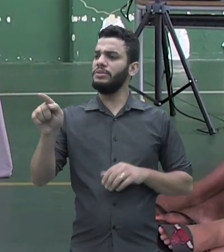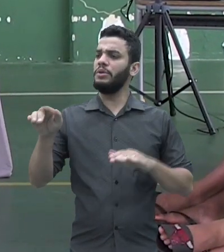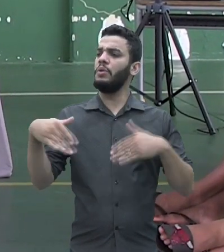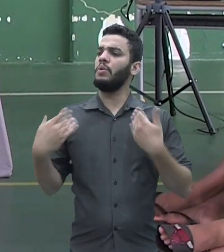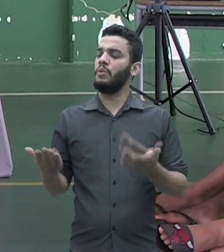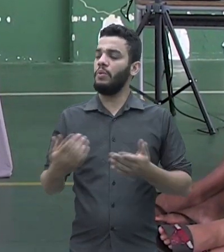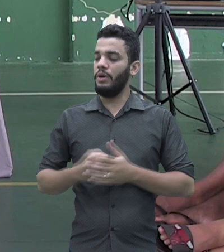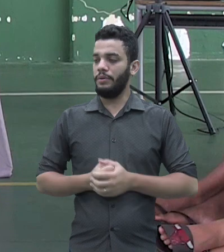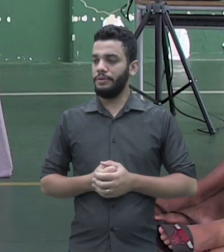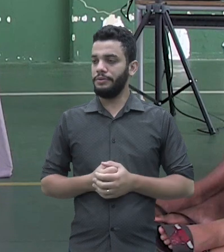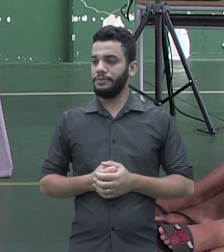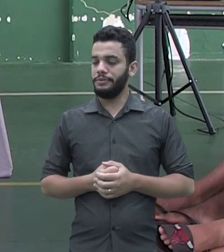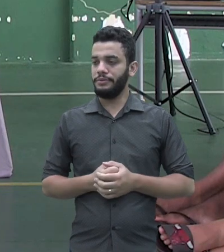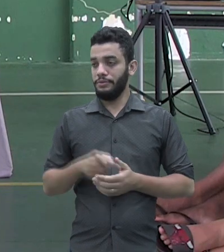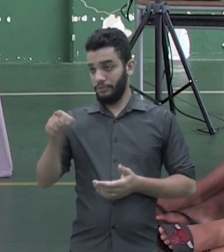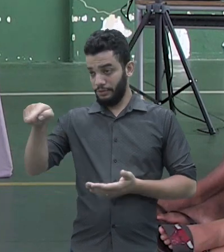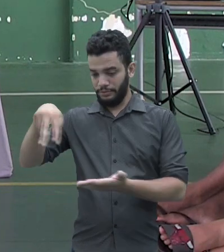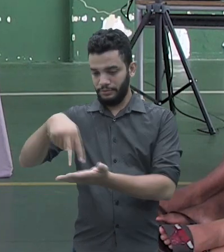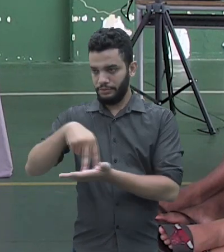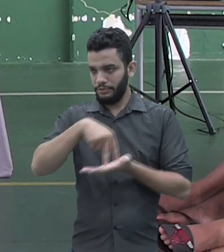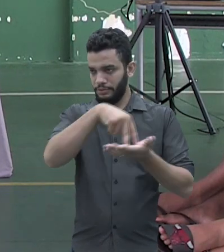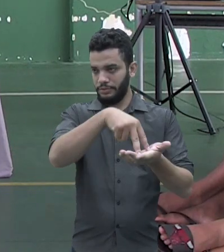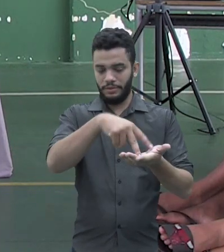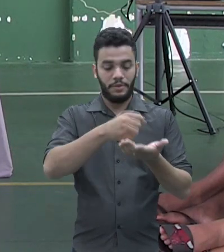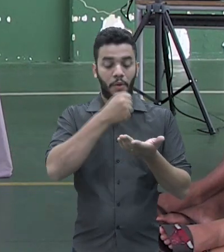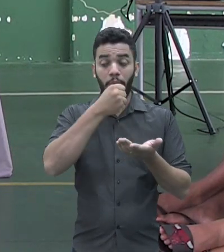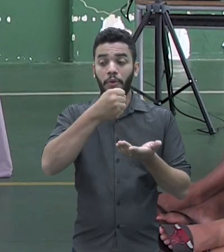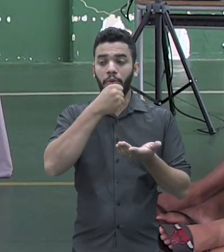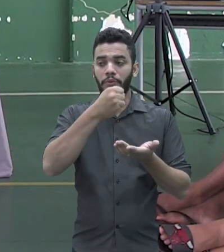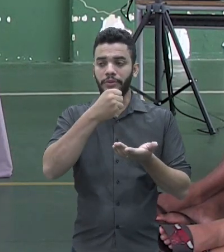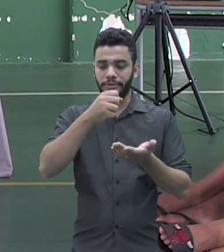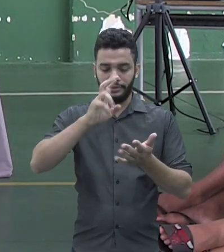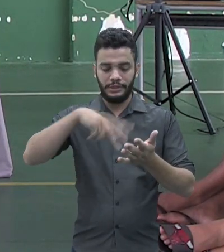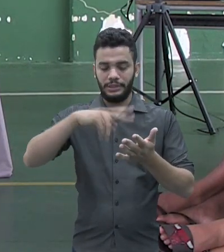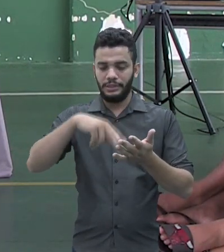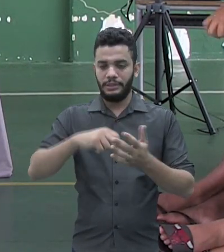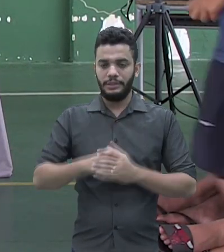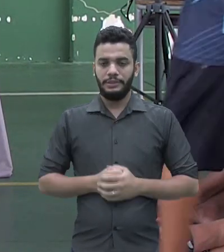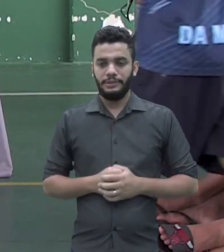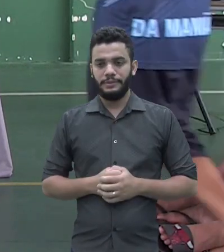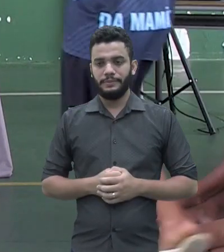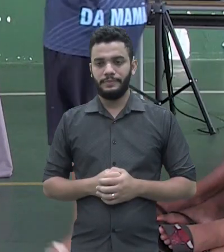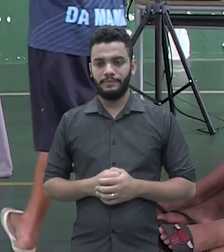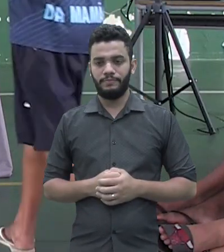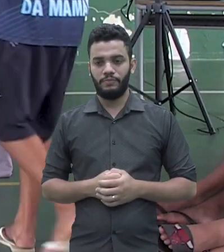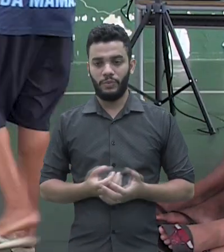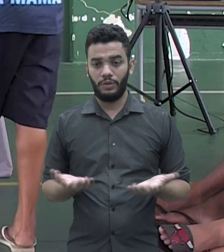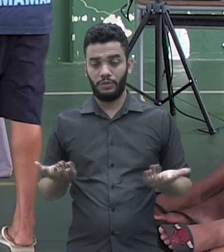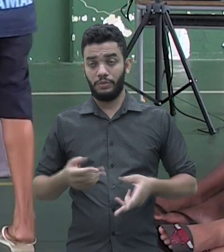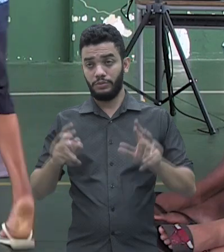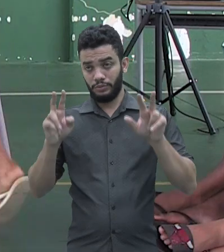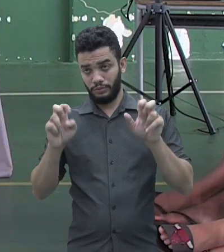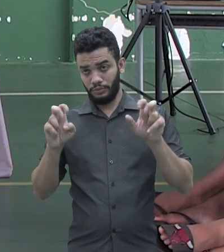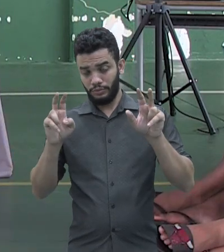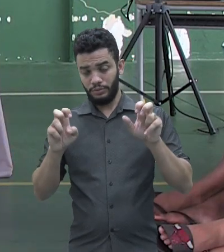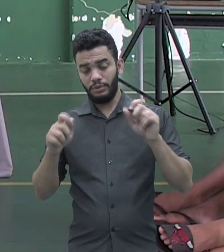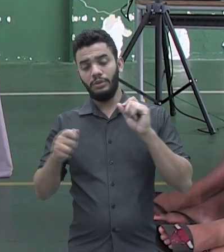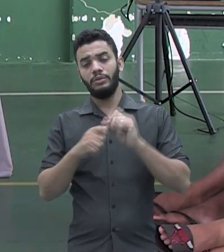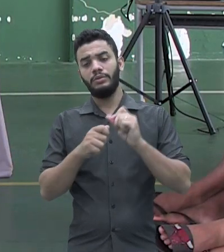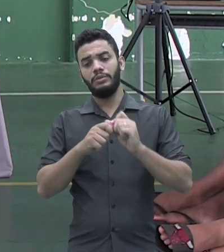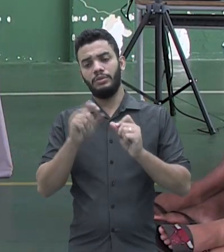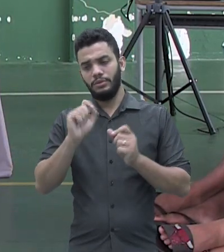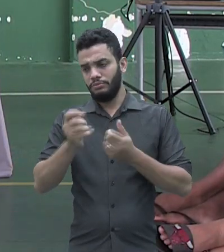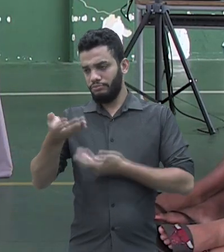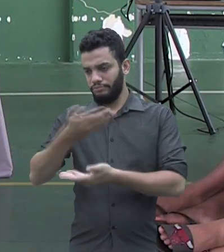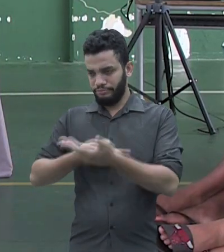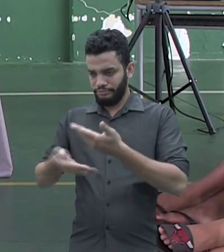Você quer vir aqui à frente, né? Você disse que quer vir? Pode vir. E a partir desse tema, a gente vai começar a nossa roda de conversa, tá